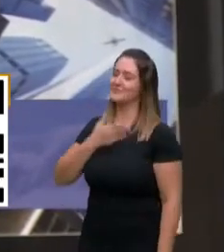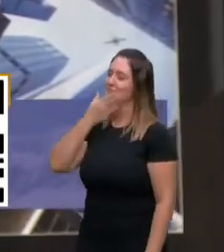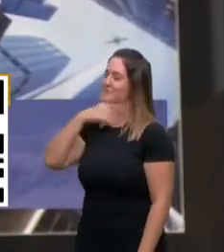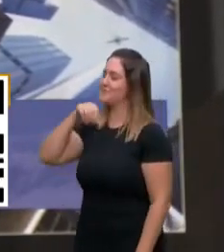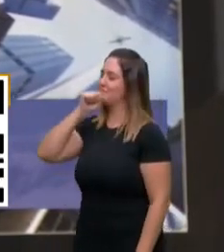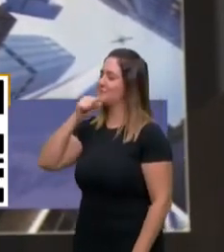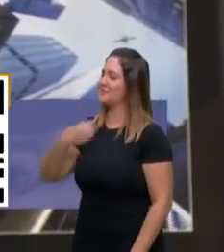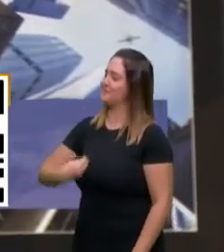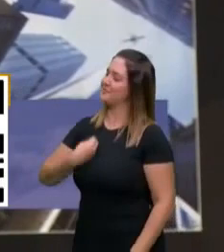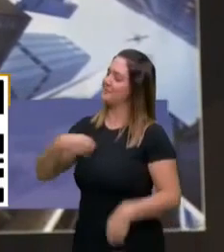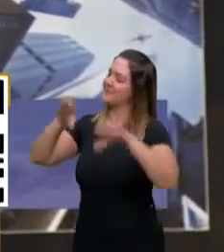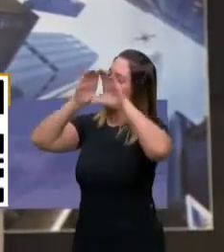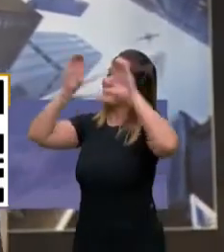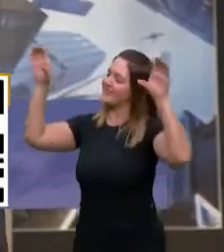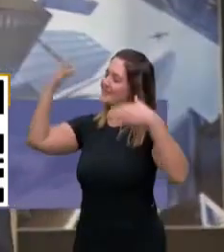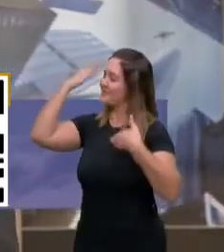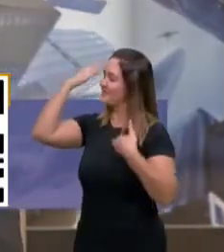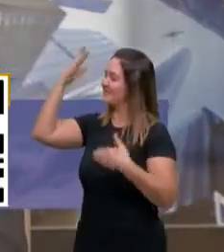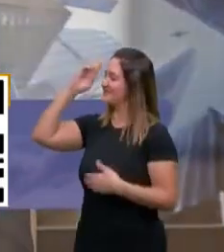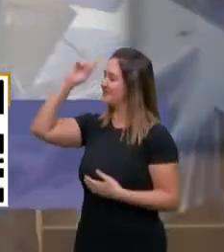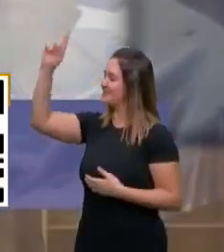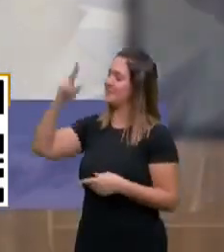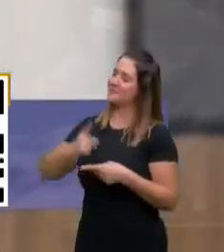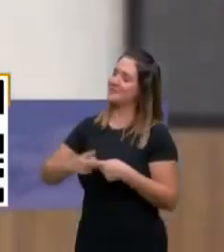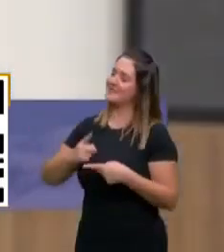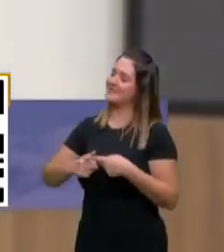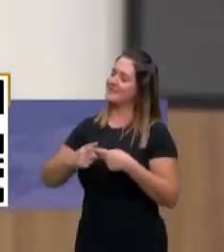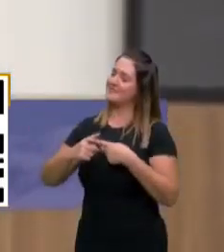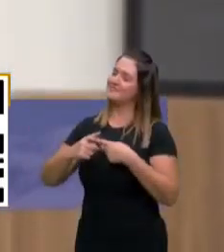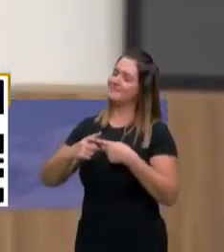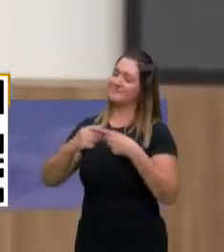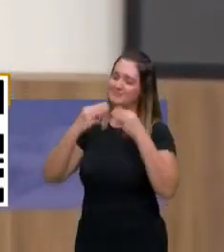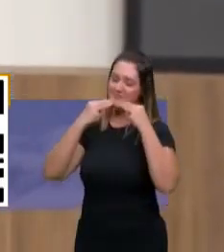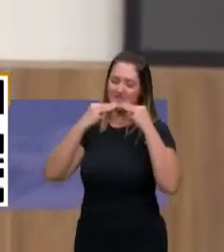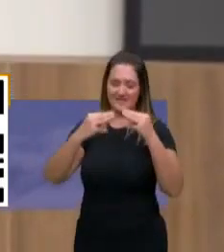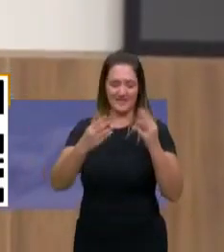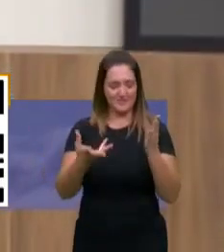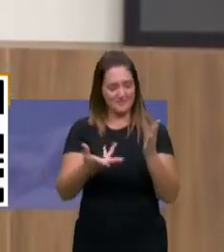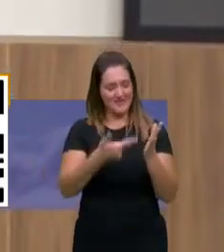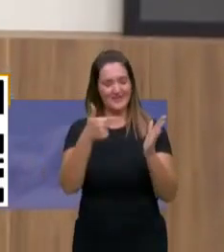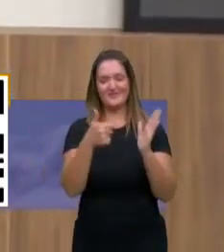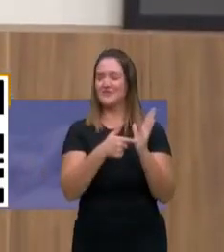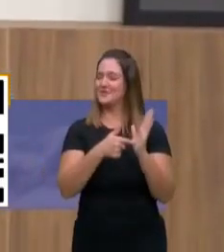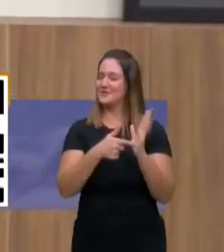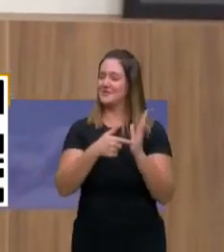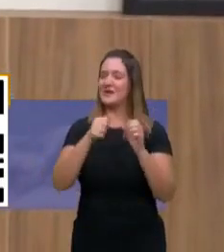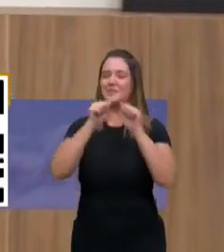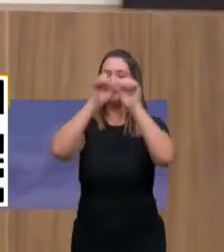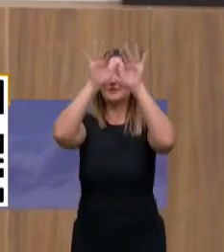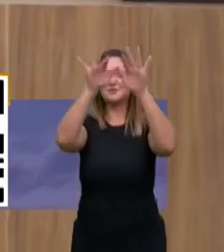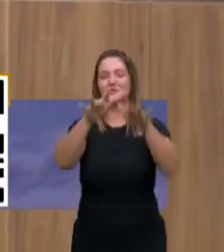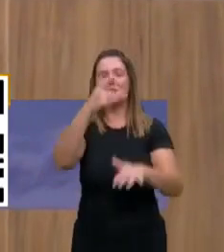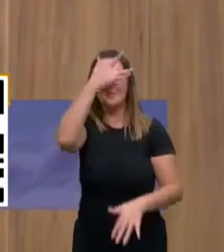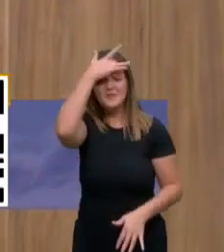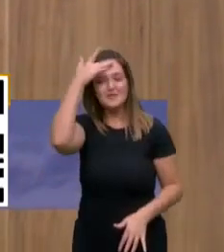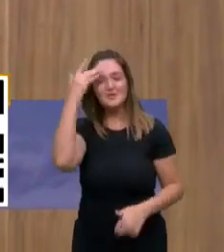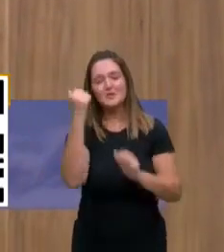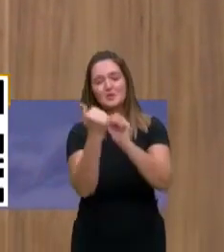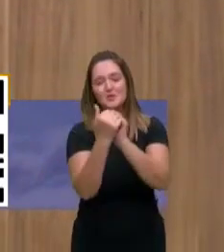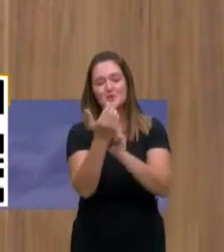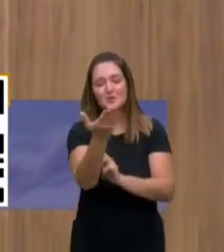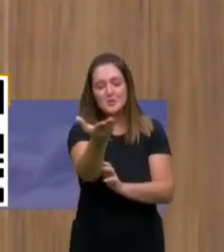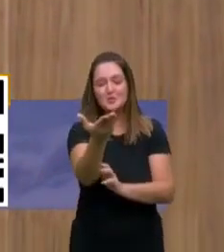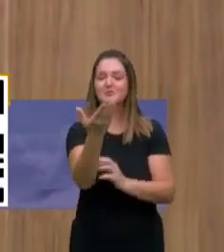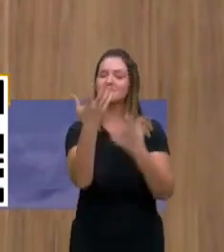Querido Pai Celestial, obrigado, Senhor, por esta mensagem maravilhosa. Abençoe essa pessoa que ora comigo, que